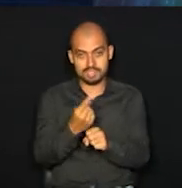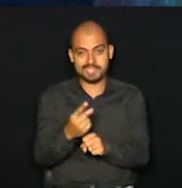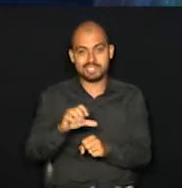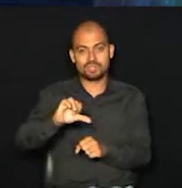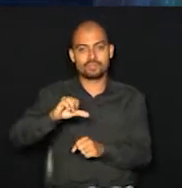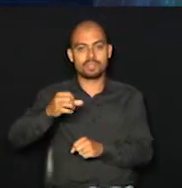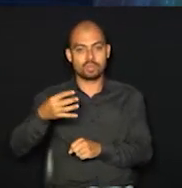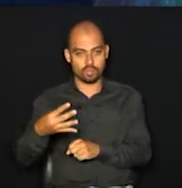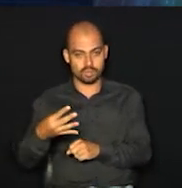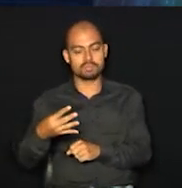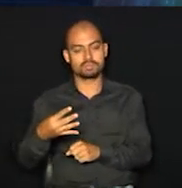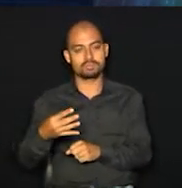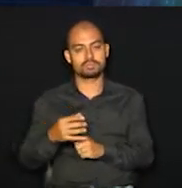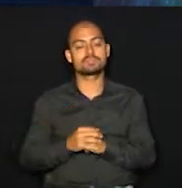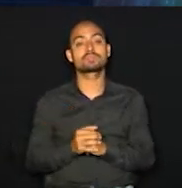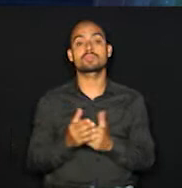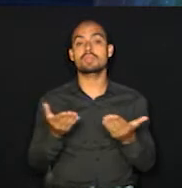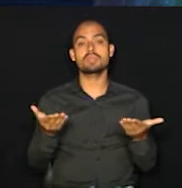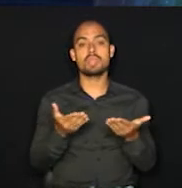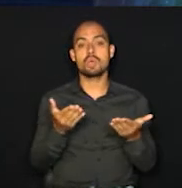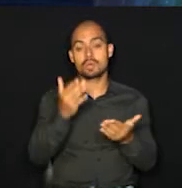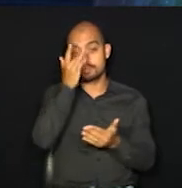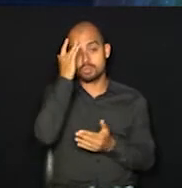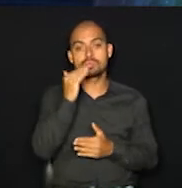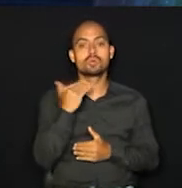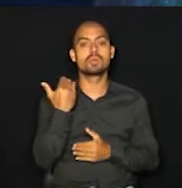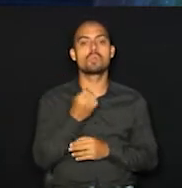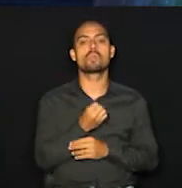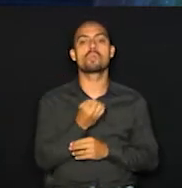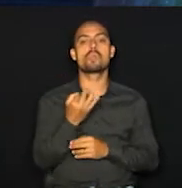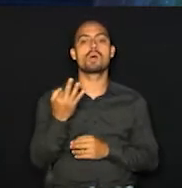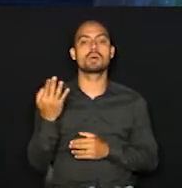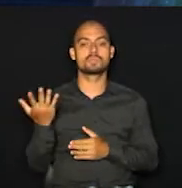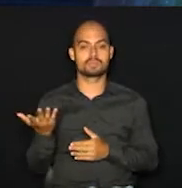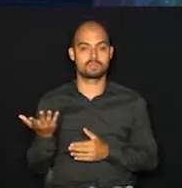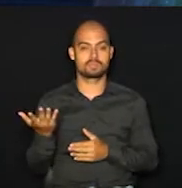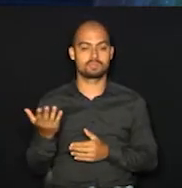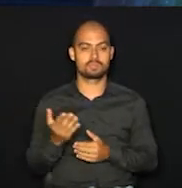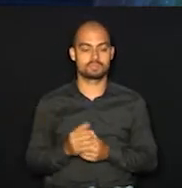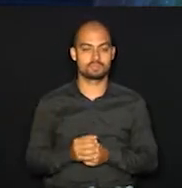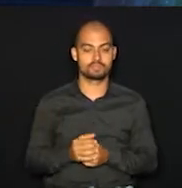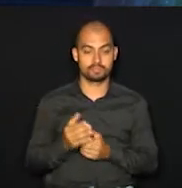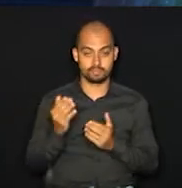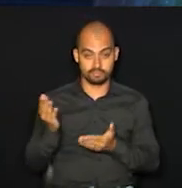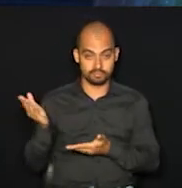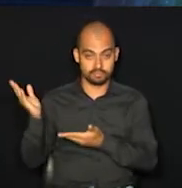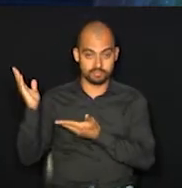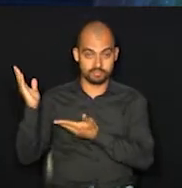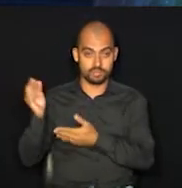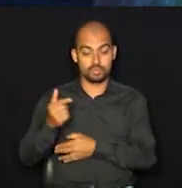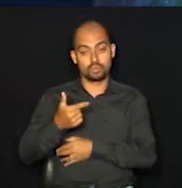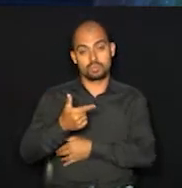casos de Covid-19. Vamos falar dos óbitos em nossa região. A RMC tem